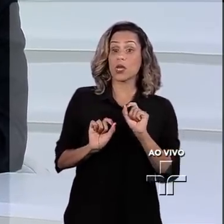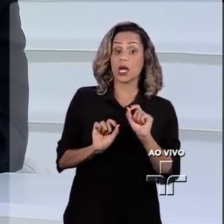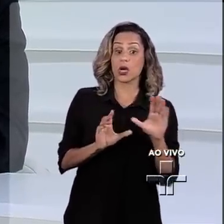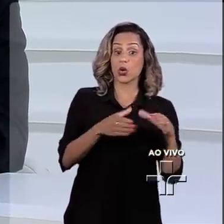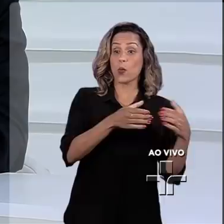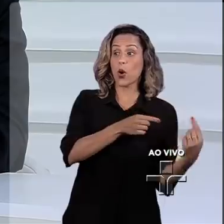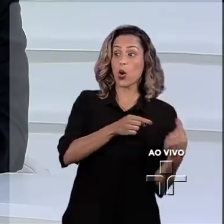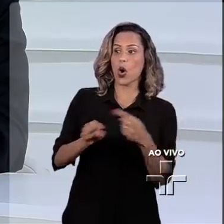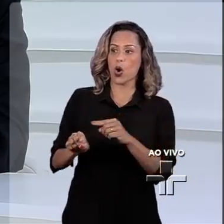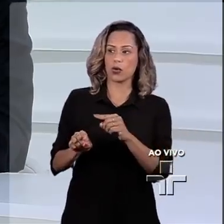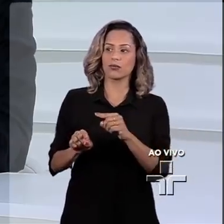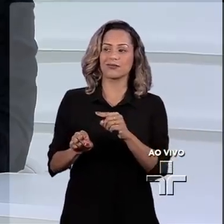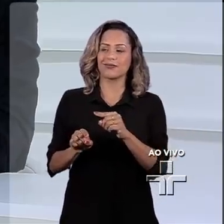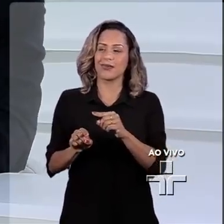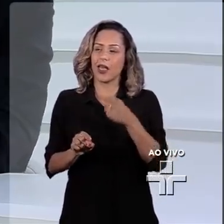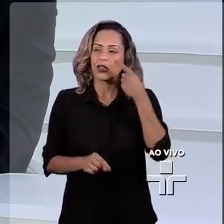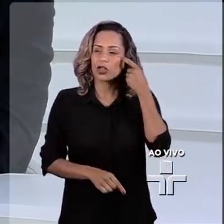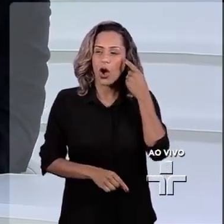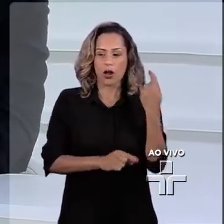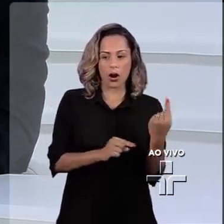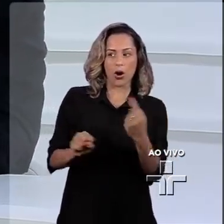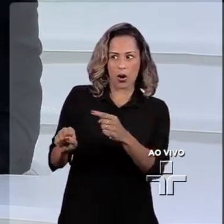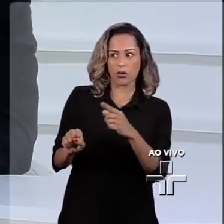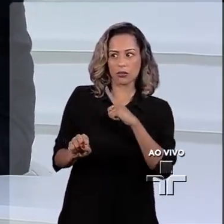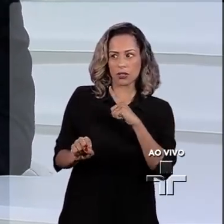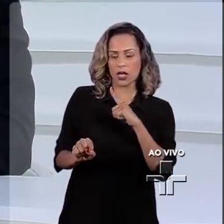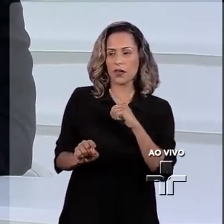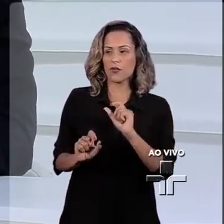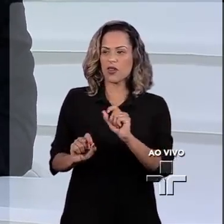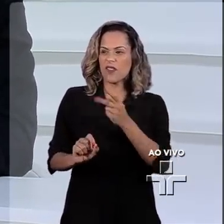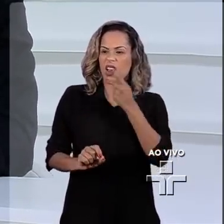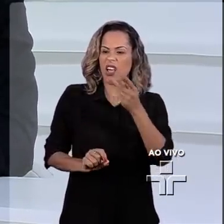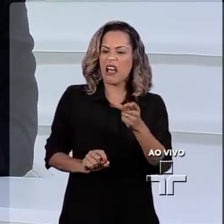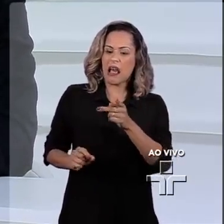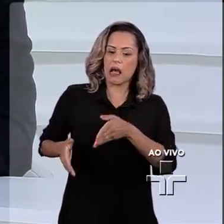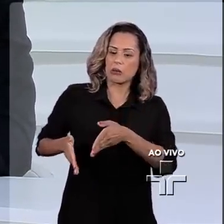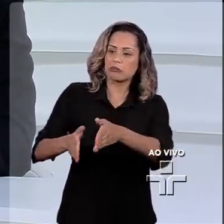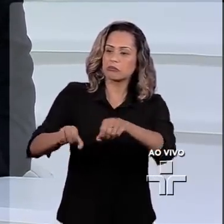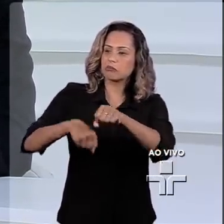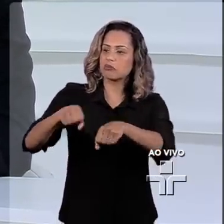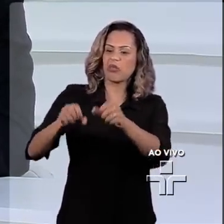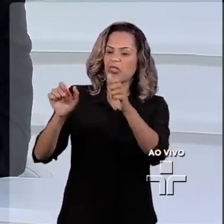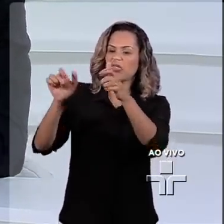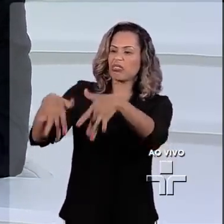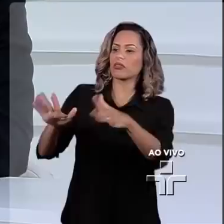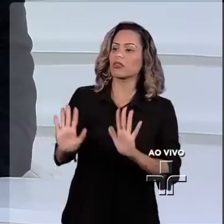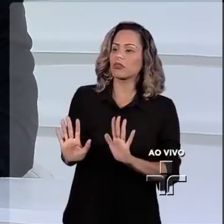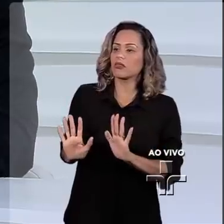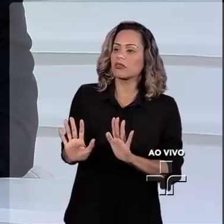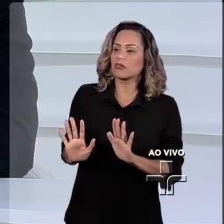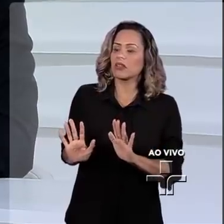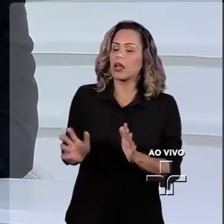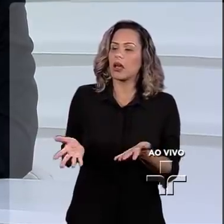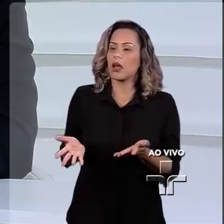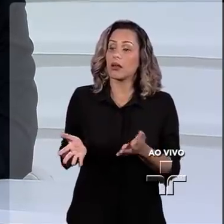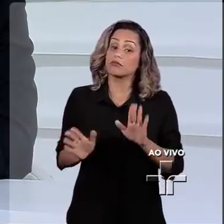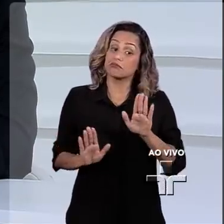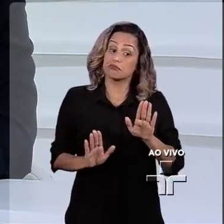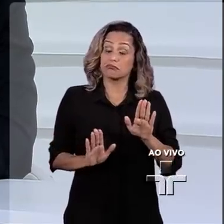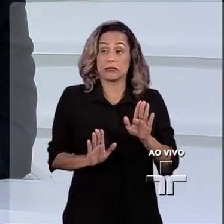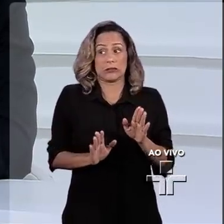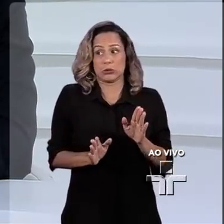e o senhor mesmo disse que ciclovias eram jogadas na cidade como orégano na pizza, o que pegou mal para os cicloviários, vamos dizer